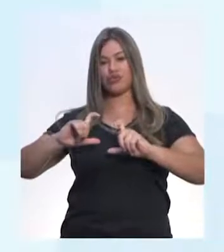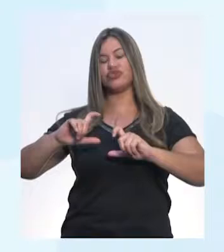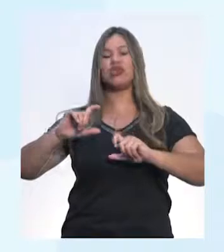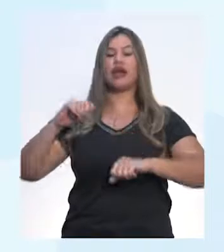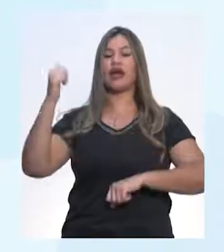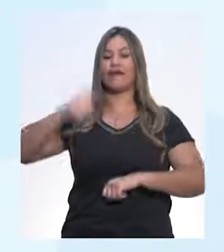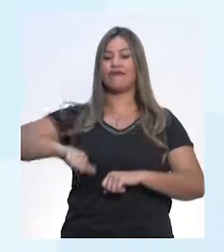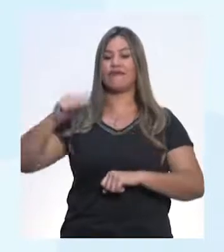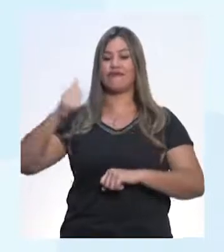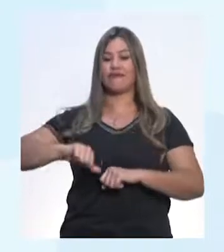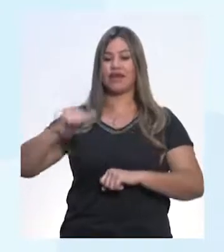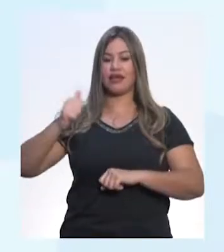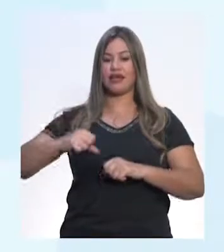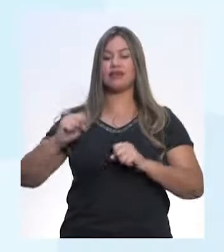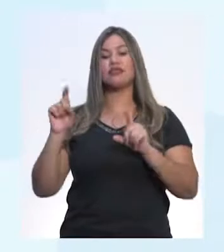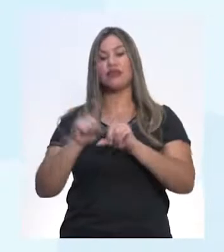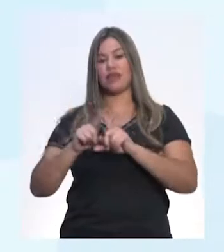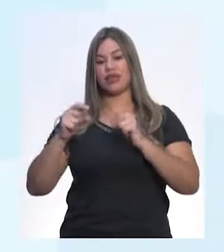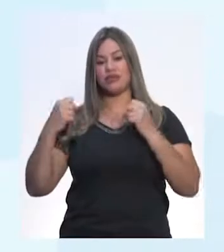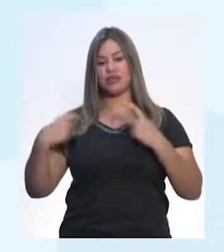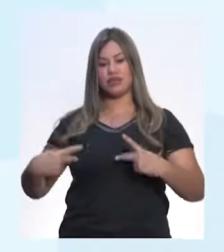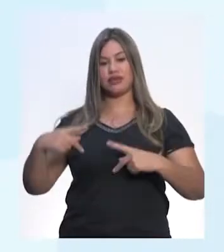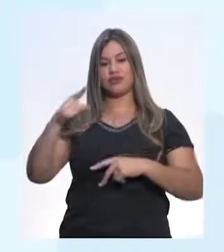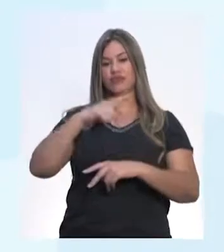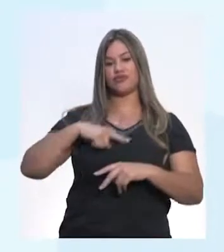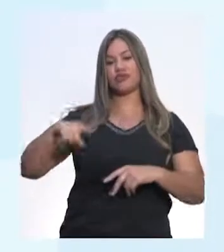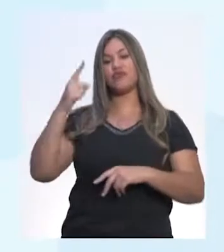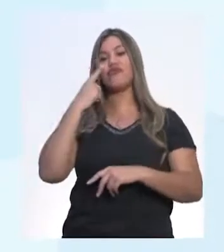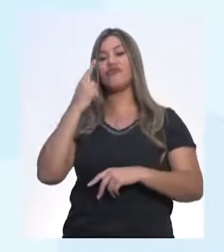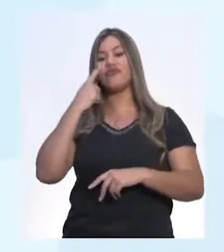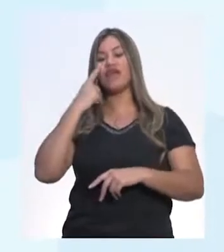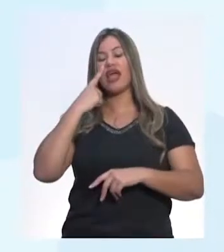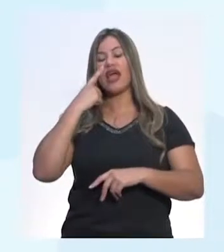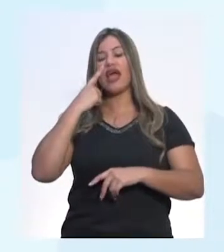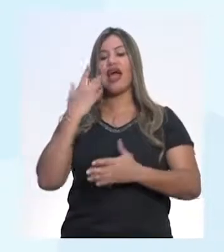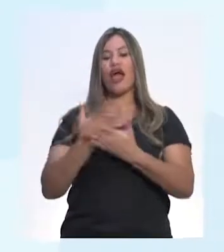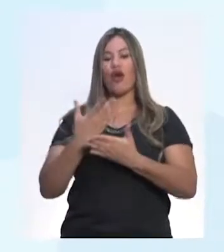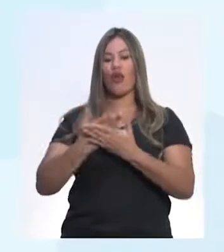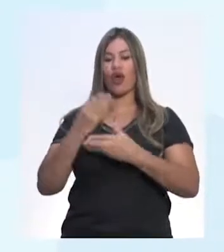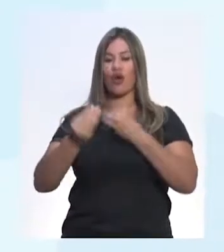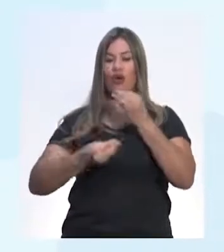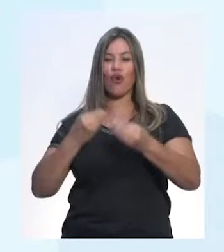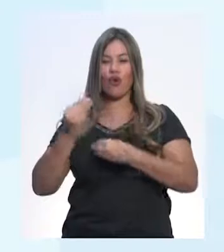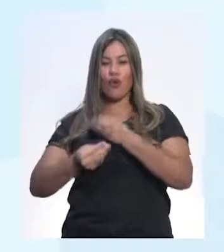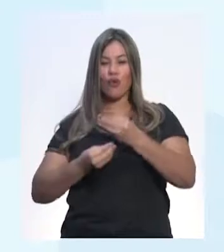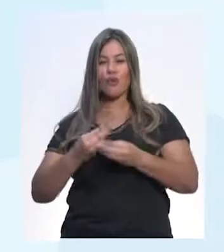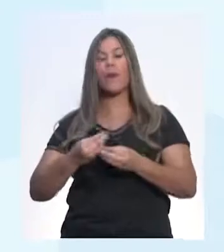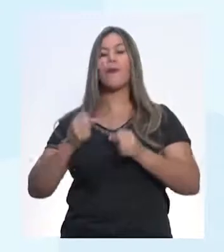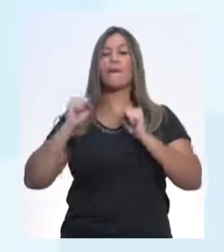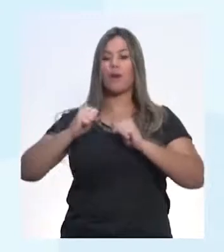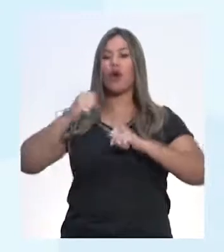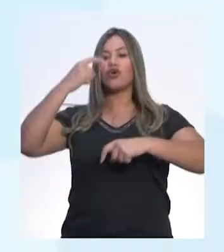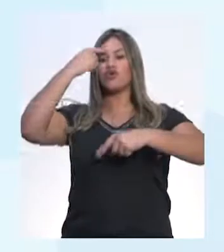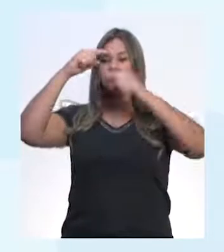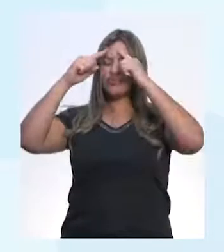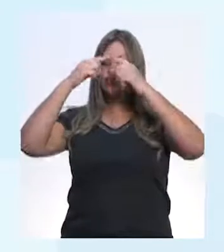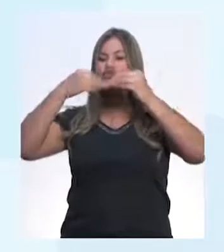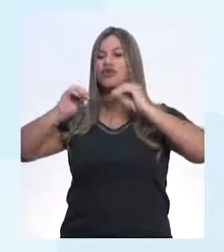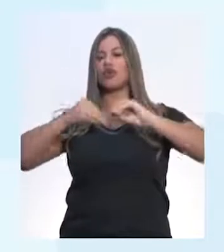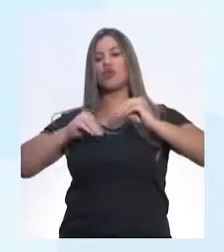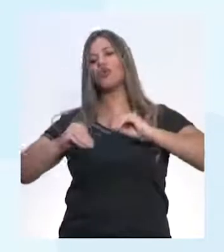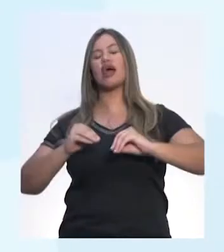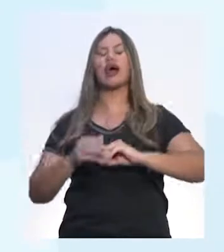nossa... e o link, né? Para vocês falarem o que vocês acharam da aula, explicitem as dúvidas de